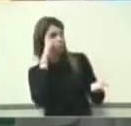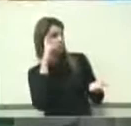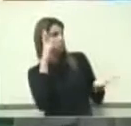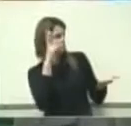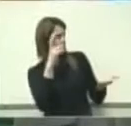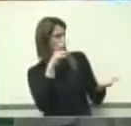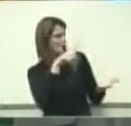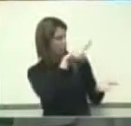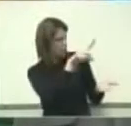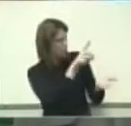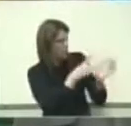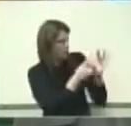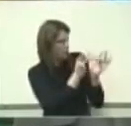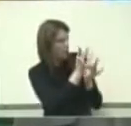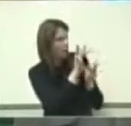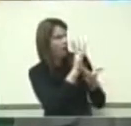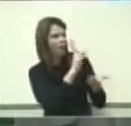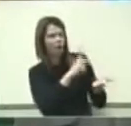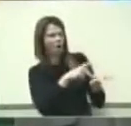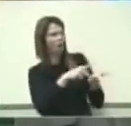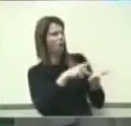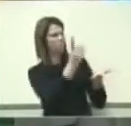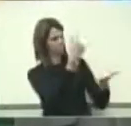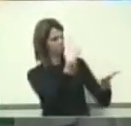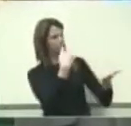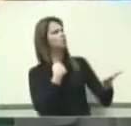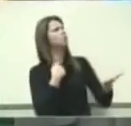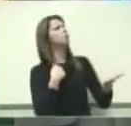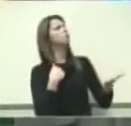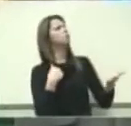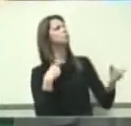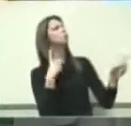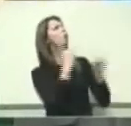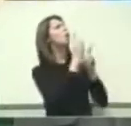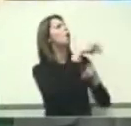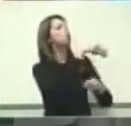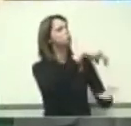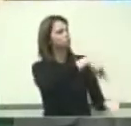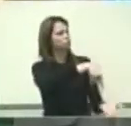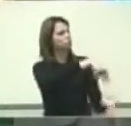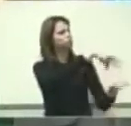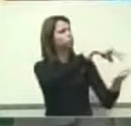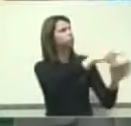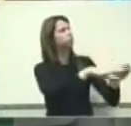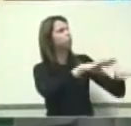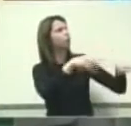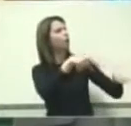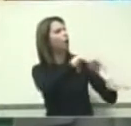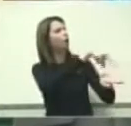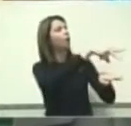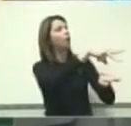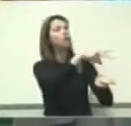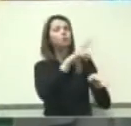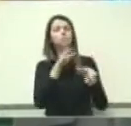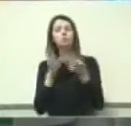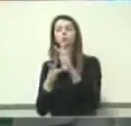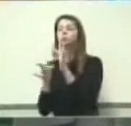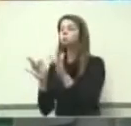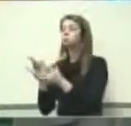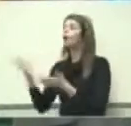se és tu manda me ter contigo por cima das águas e ele disse